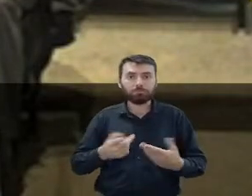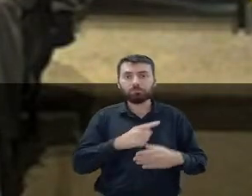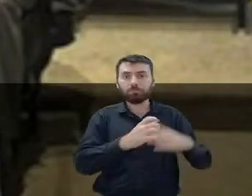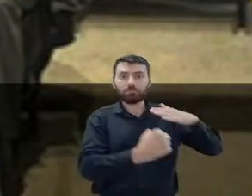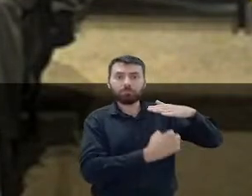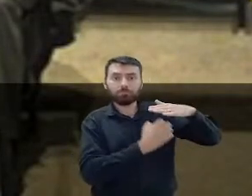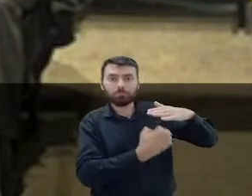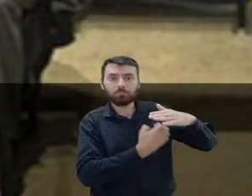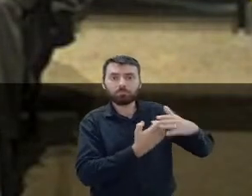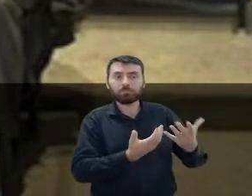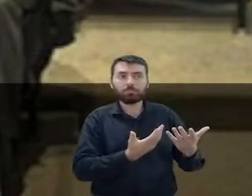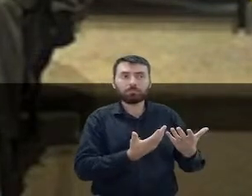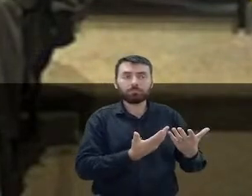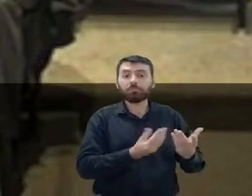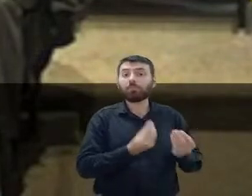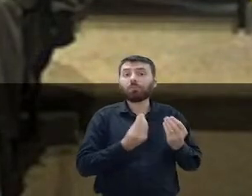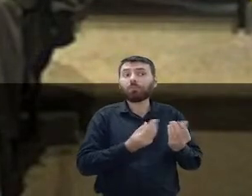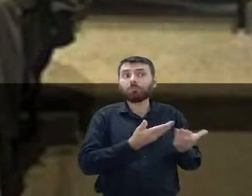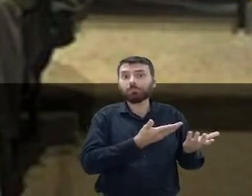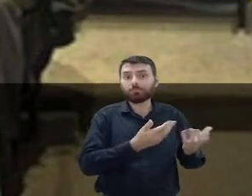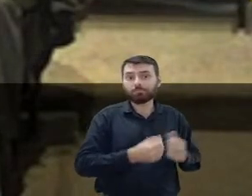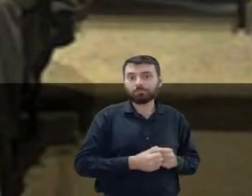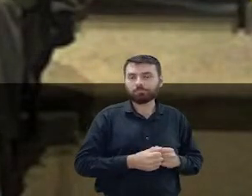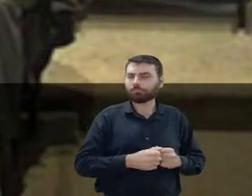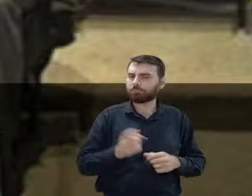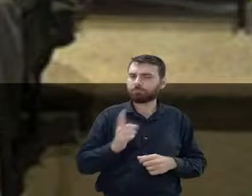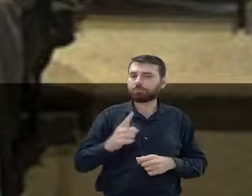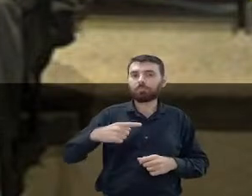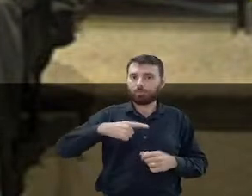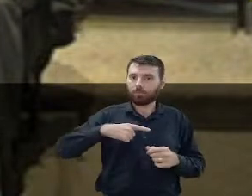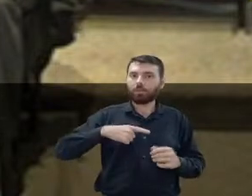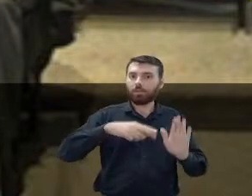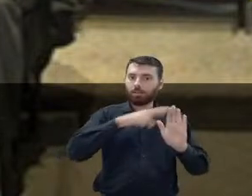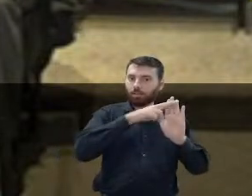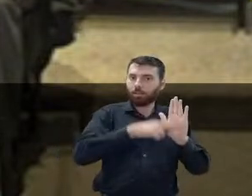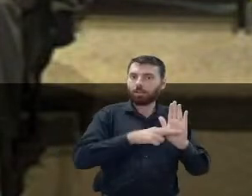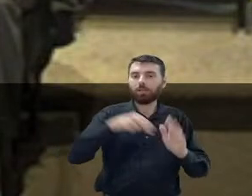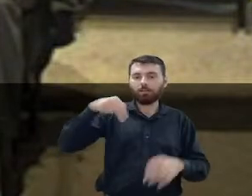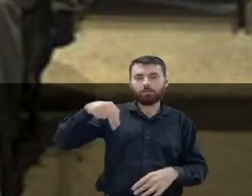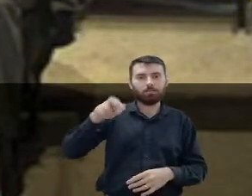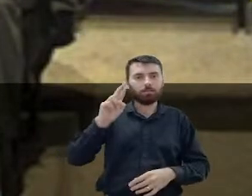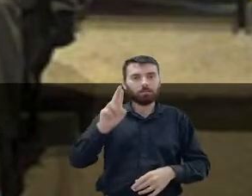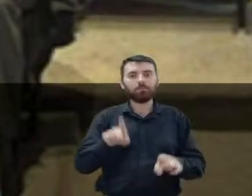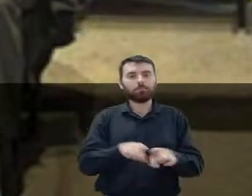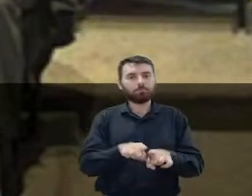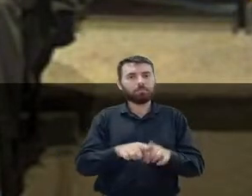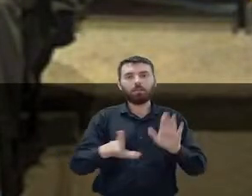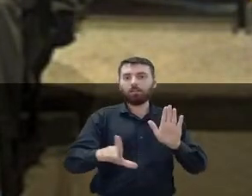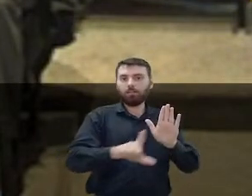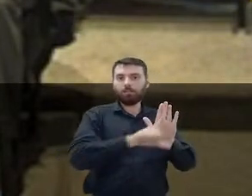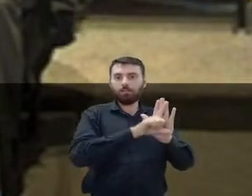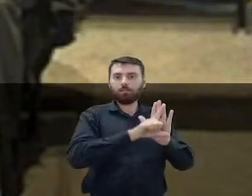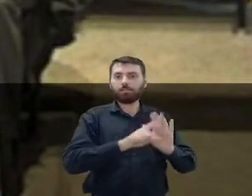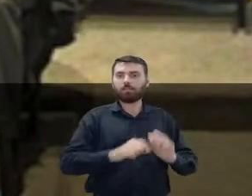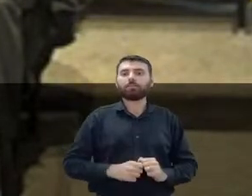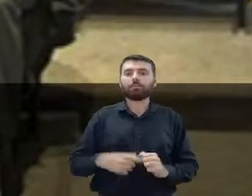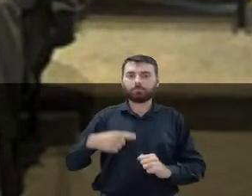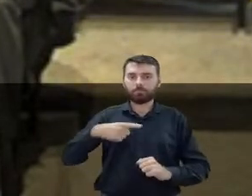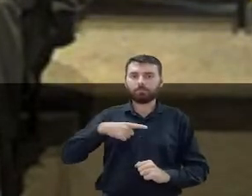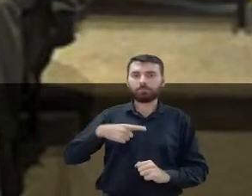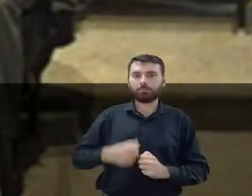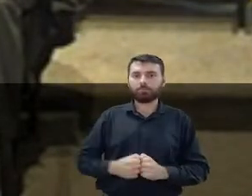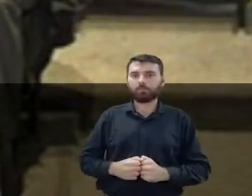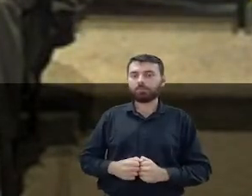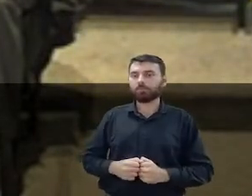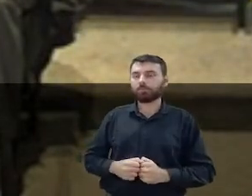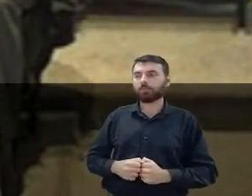inapto? Não, nós temos NR para isso. Nós temos legislação. Não basta o empregador ou o empregado se julgar apto.